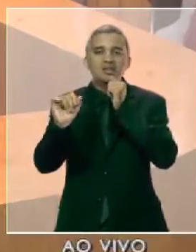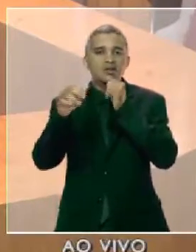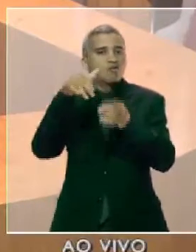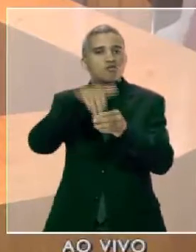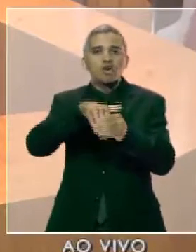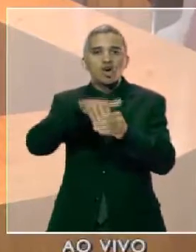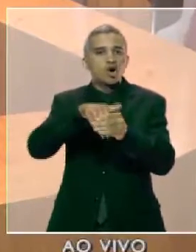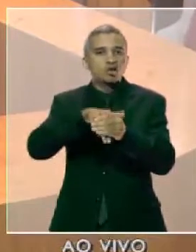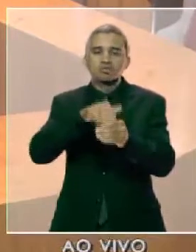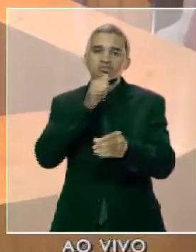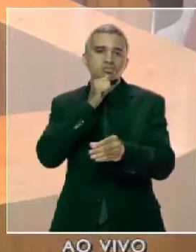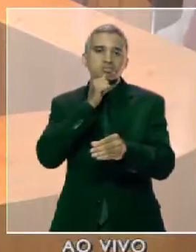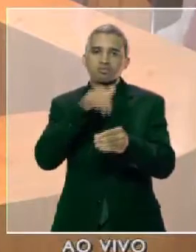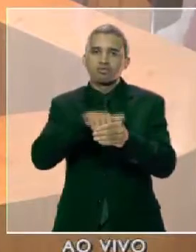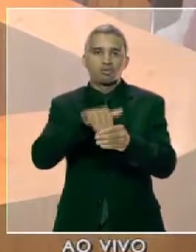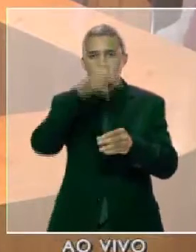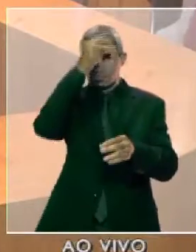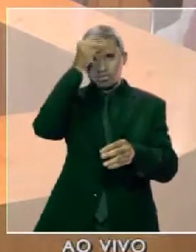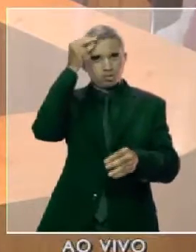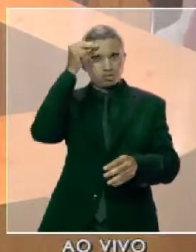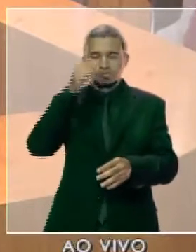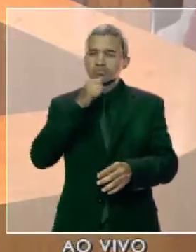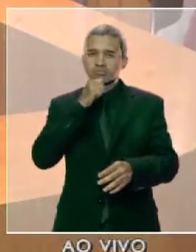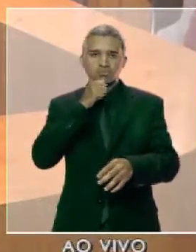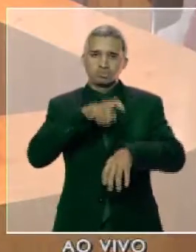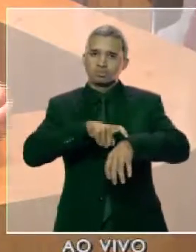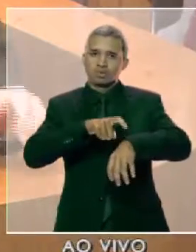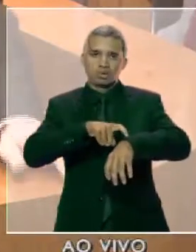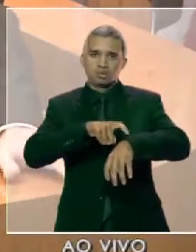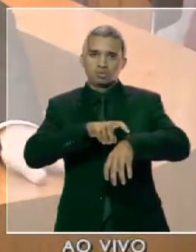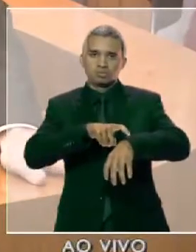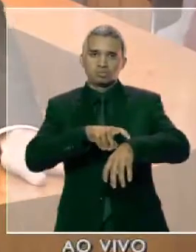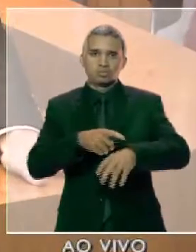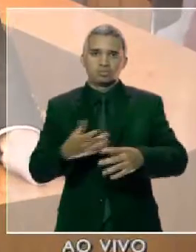disputas eleitorais. E aí tenho